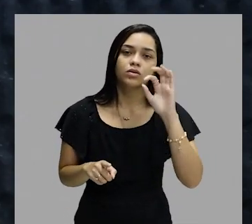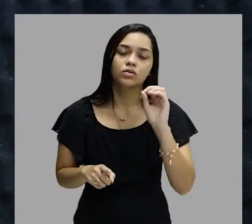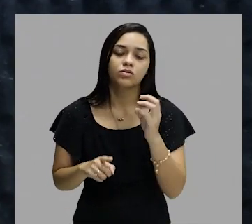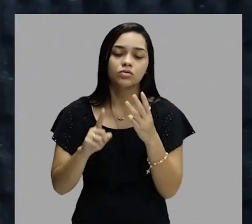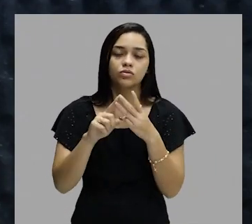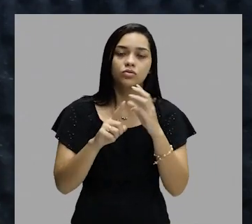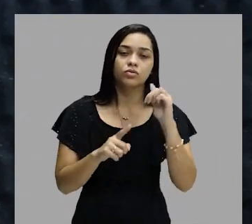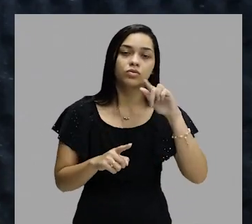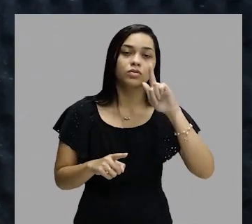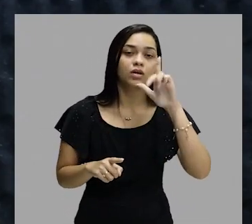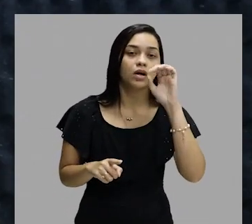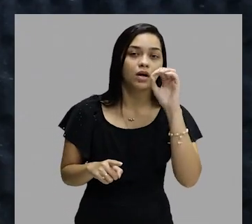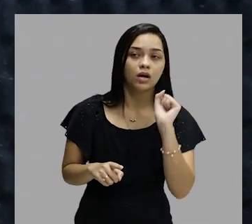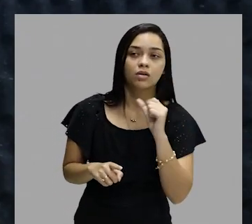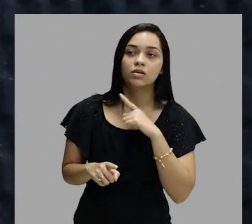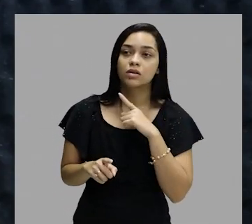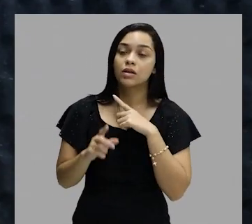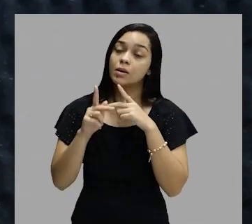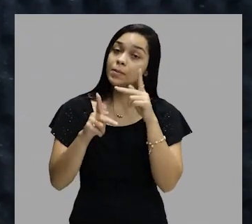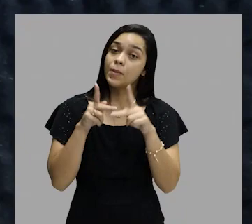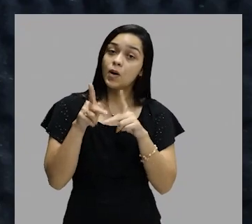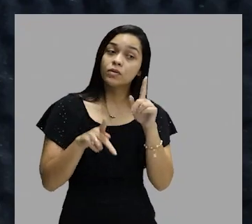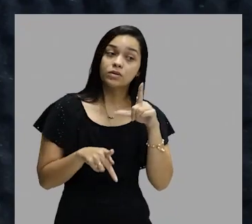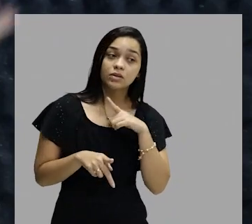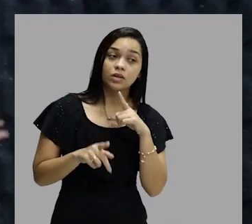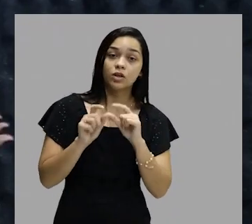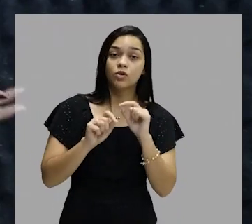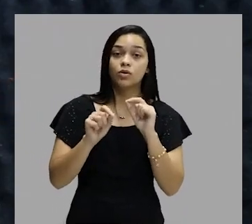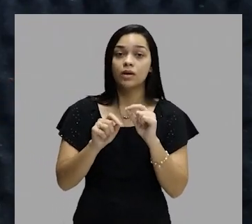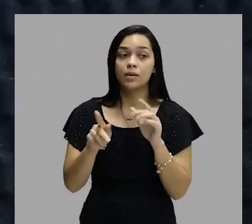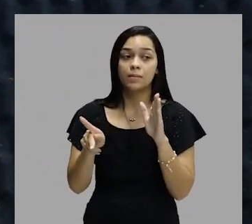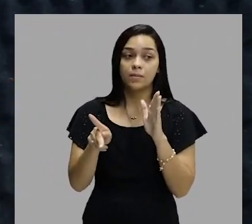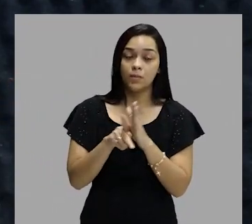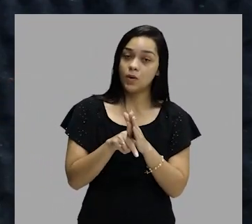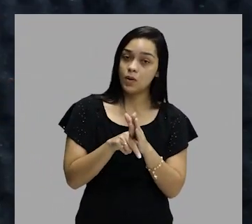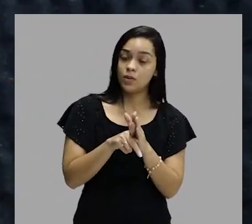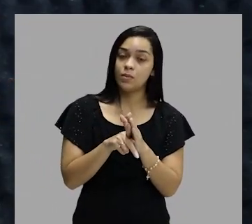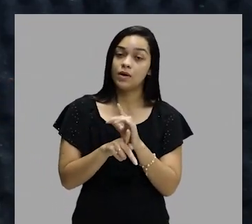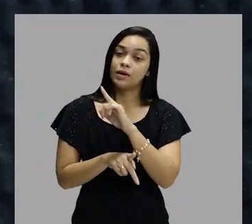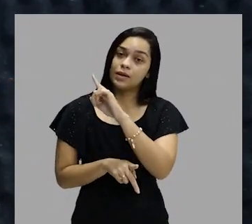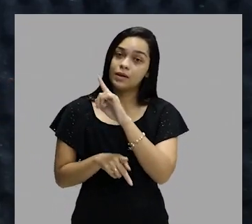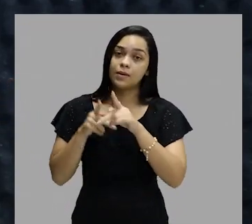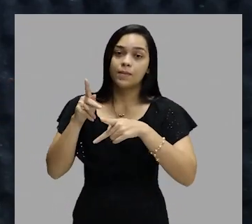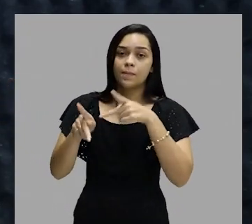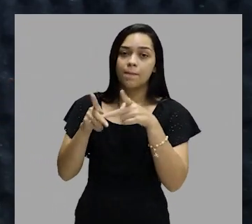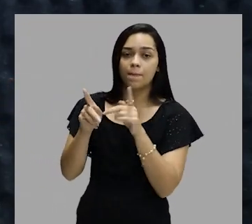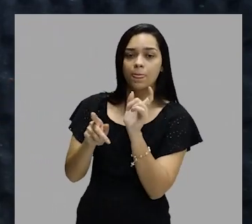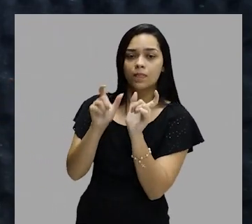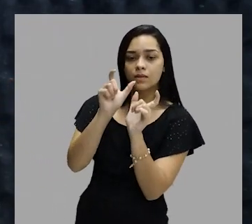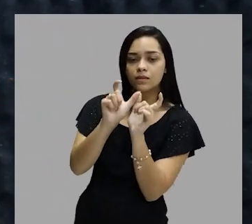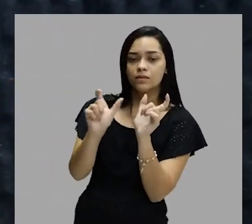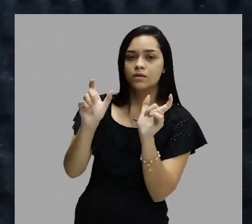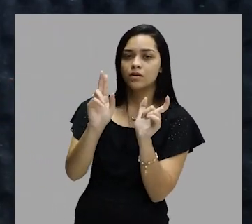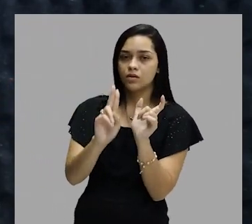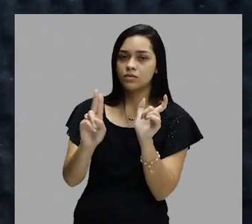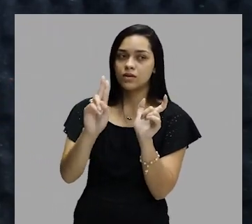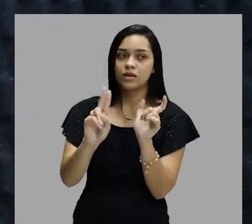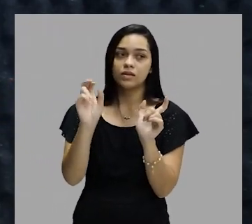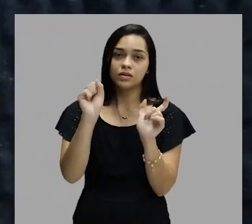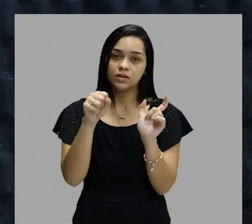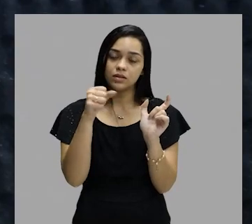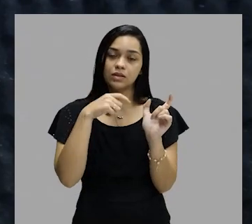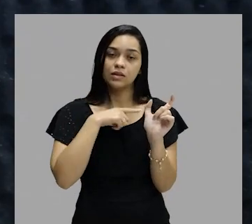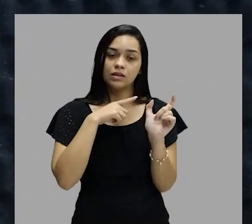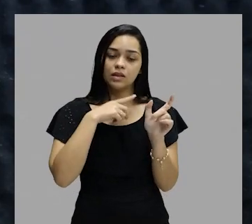os saxões, que eram povos considerados bárbaros para aquela época, uma nomenclatura que era utilizada, e